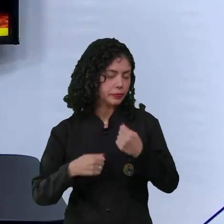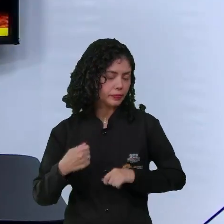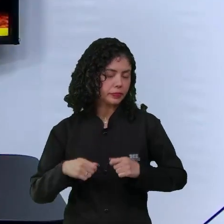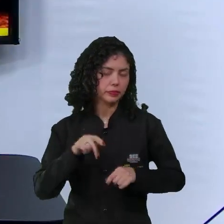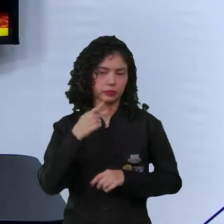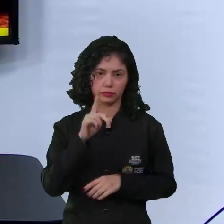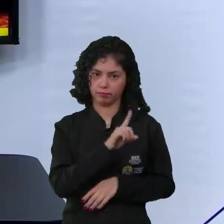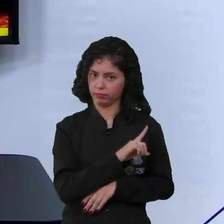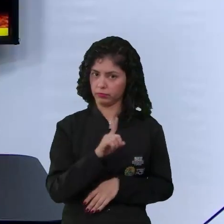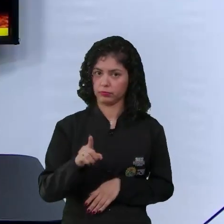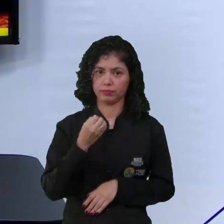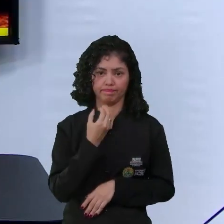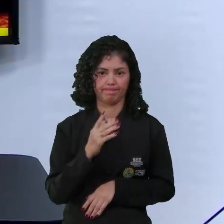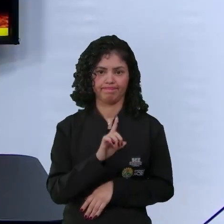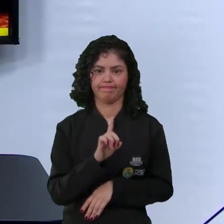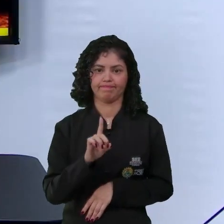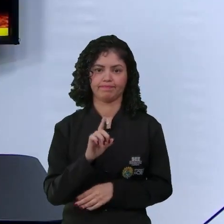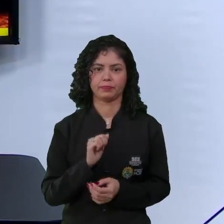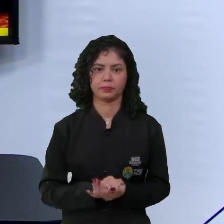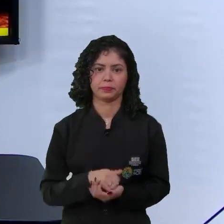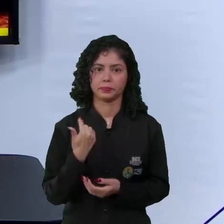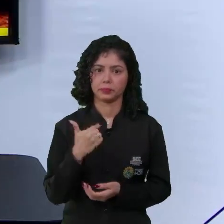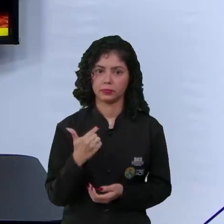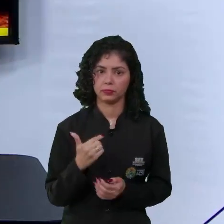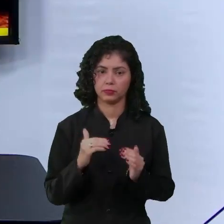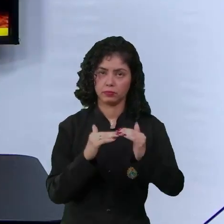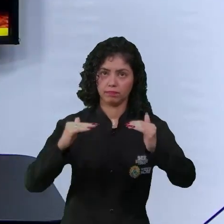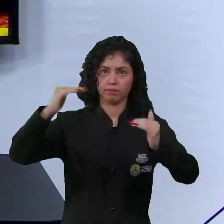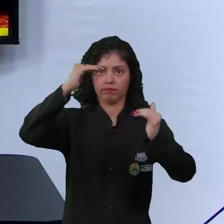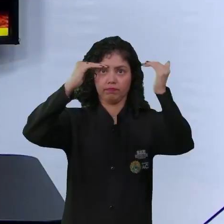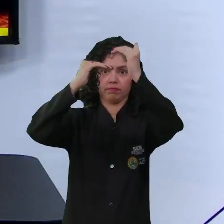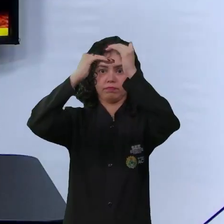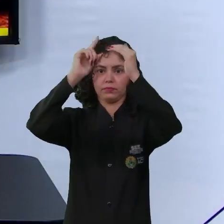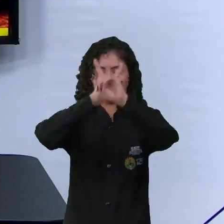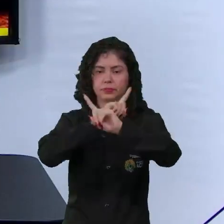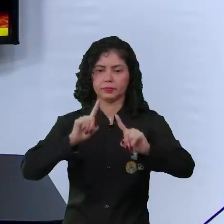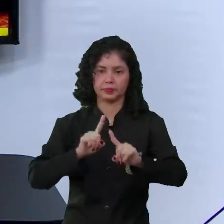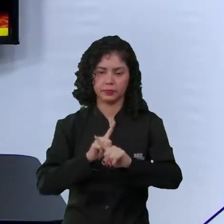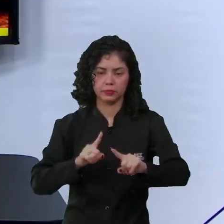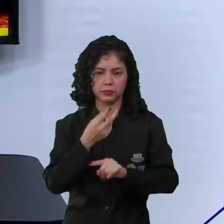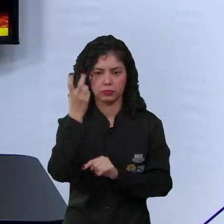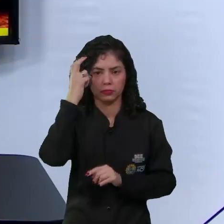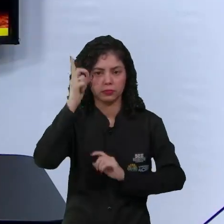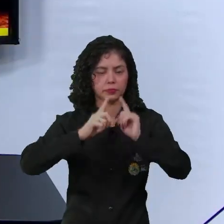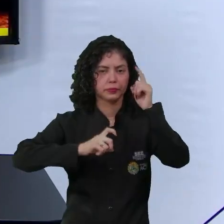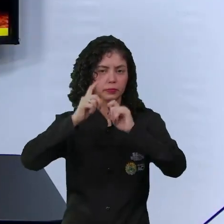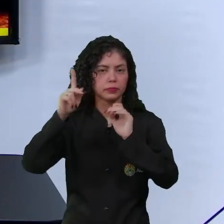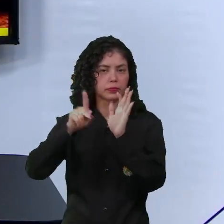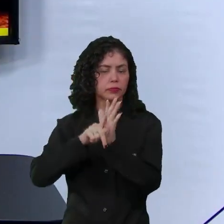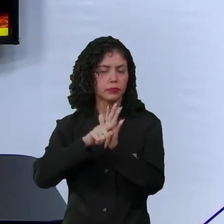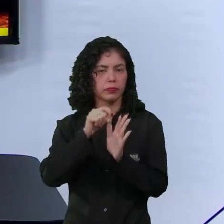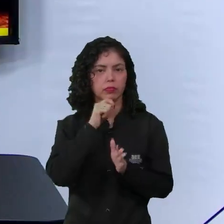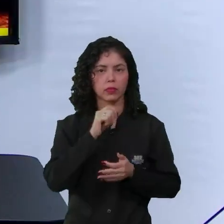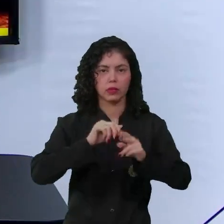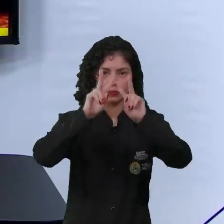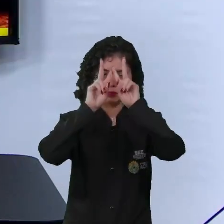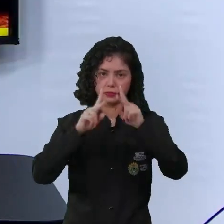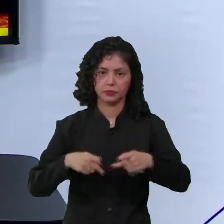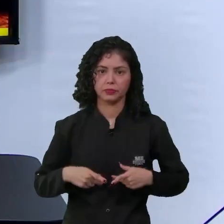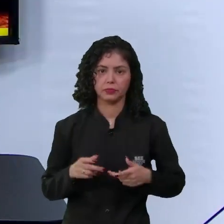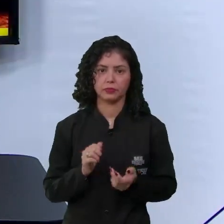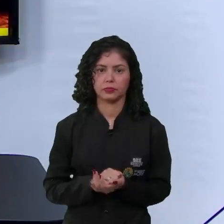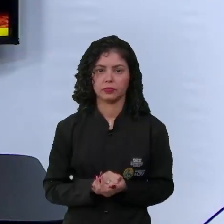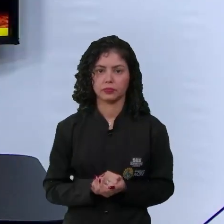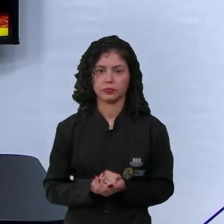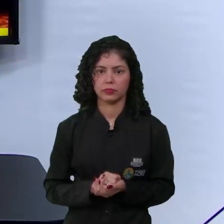dito. Não, gente, não há uma hierarquia cultural e é importante a expressão do ser. E esse